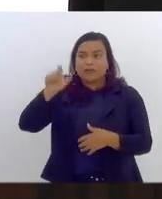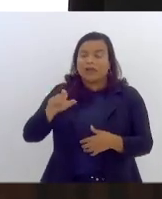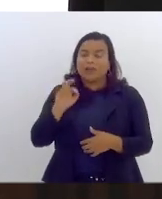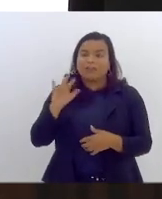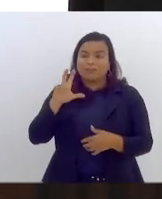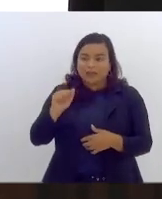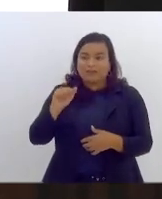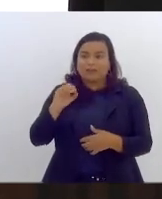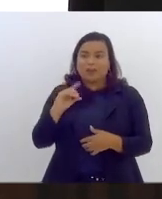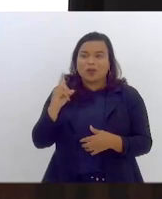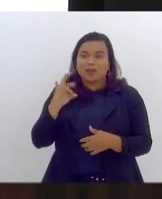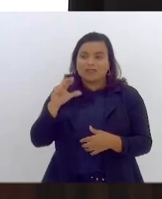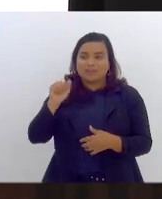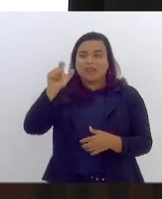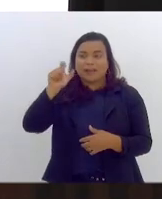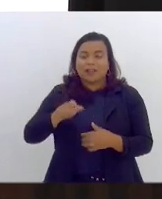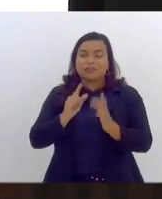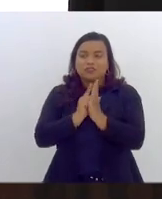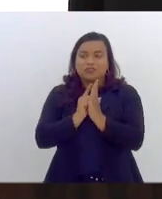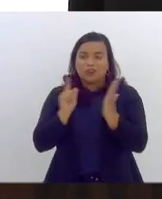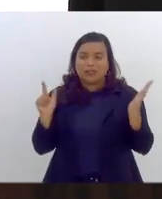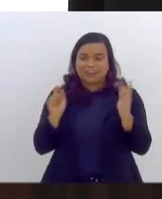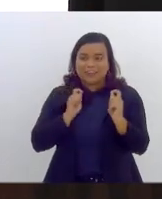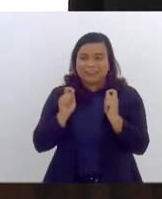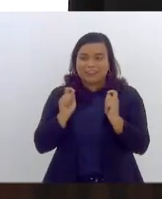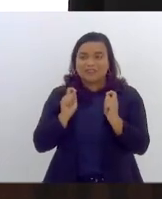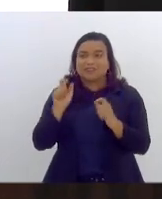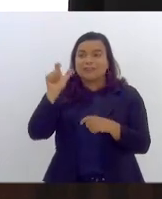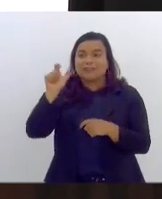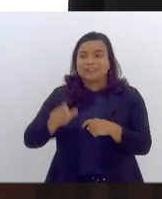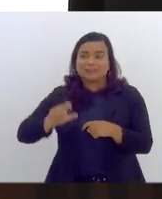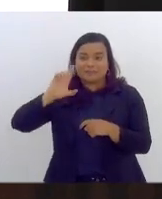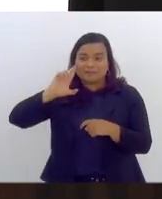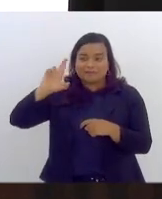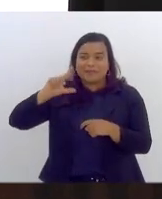que compõe aí também todo o debate,